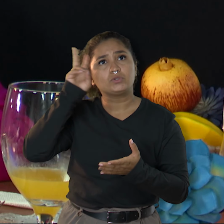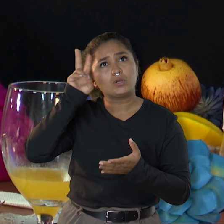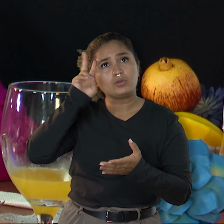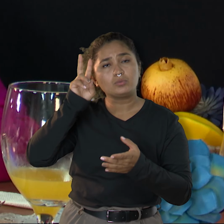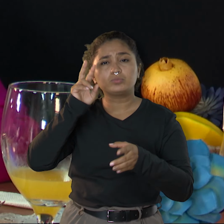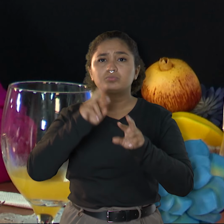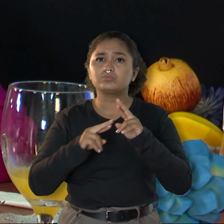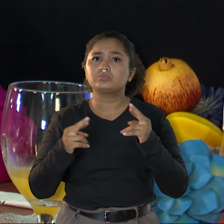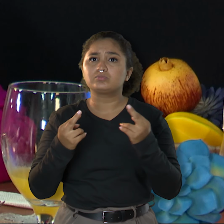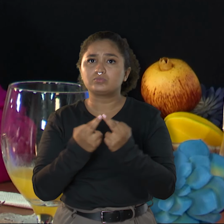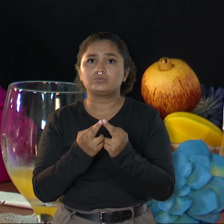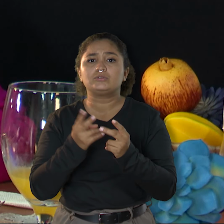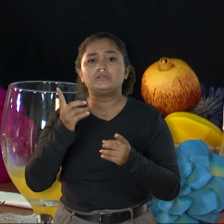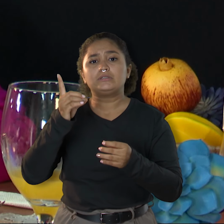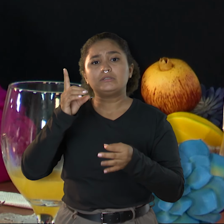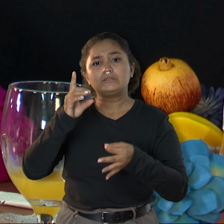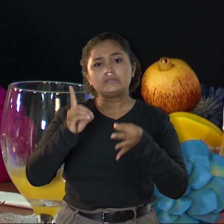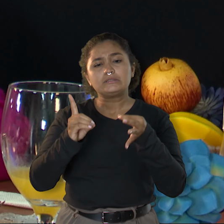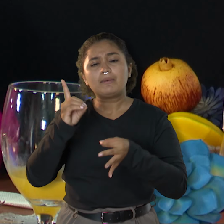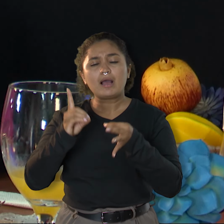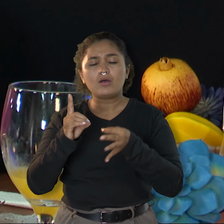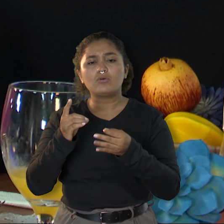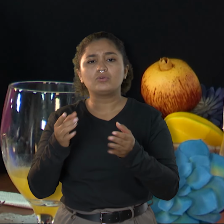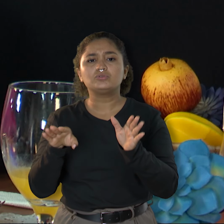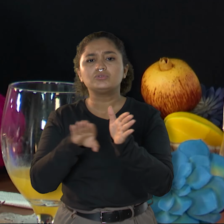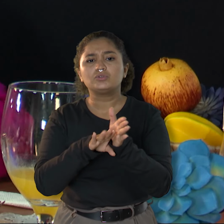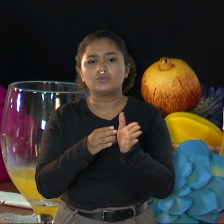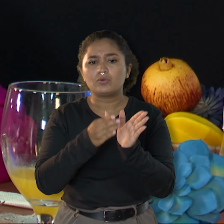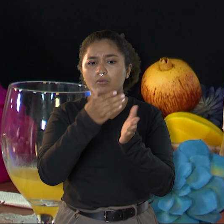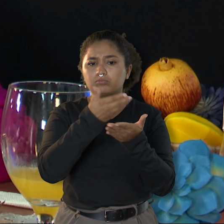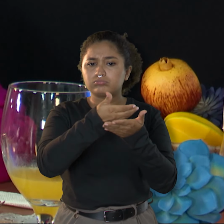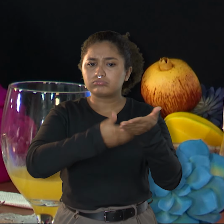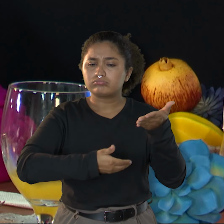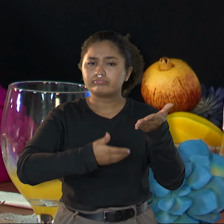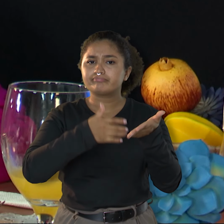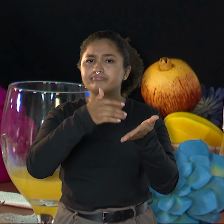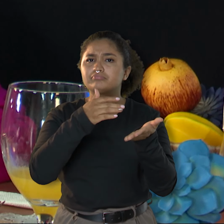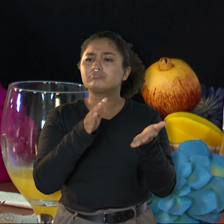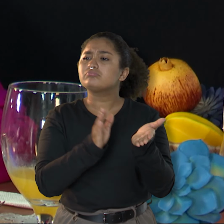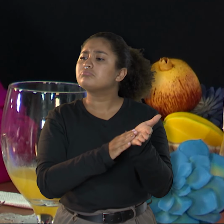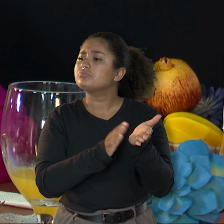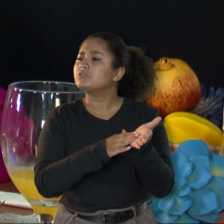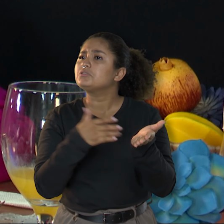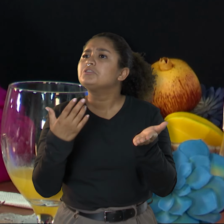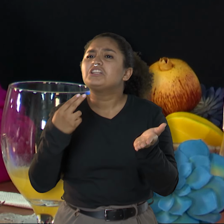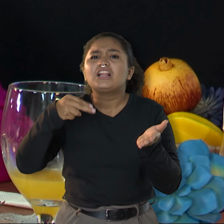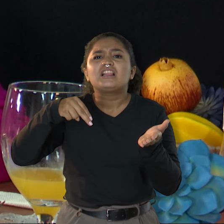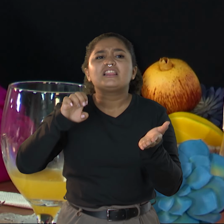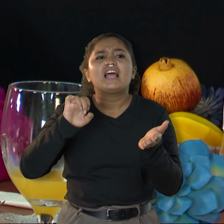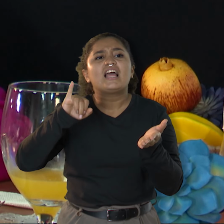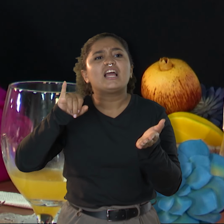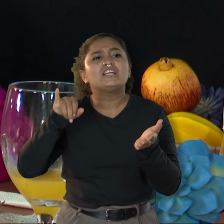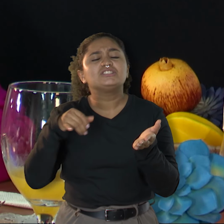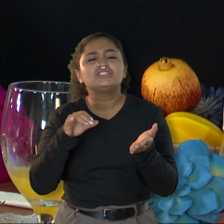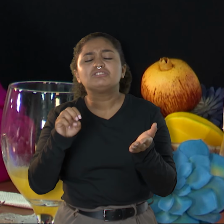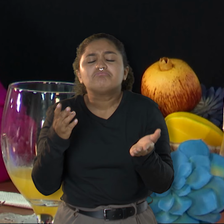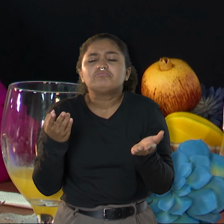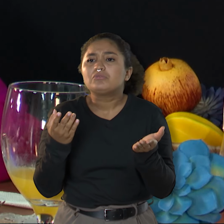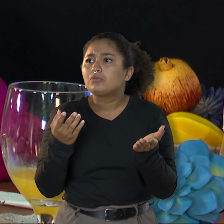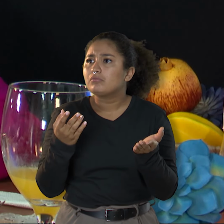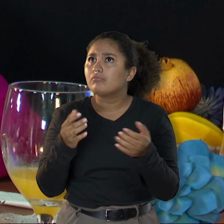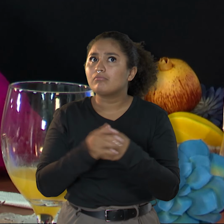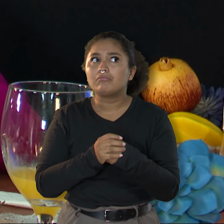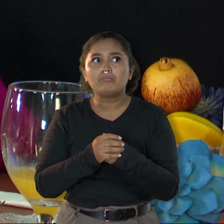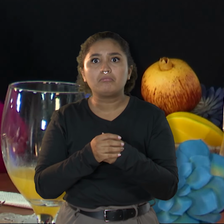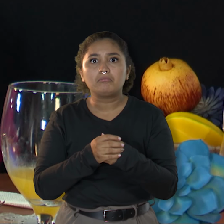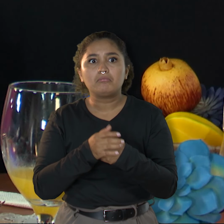reunião, o desembargador Lupecino chegou com um impresso na mão, assim, cadê o NEG? Cadê o NEG? Isso aqui é o núcleo, não sei o quê. E eu falei, meu Deus,